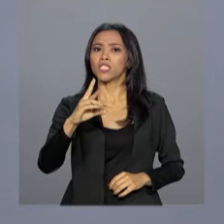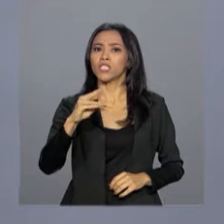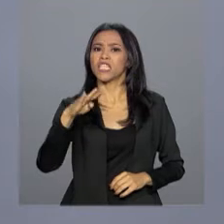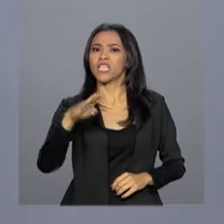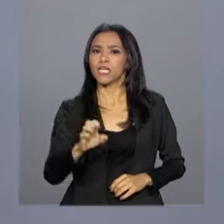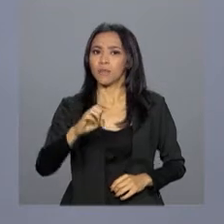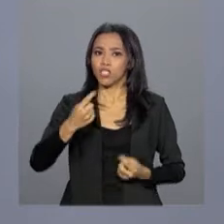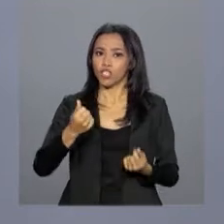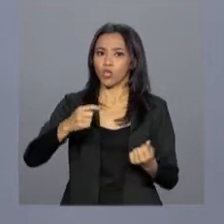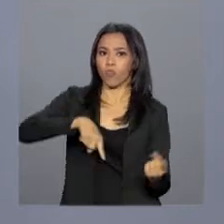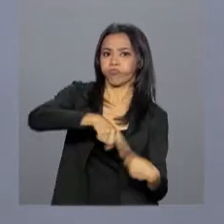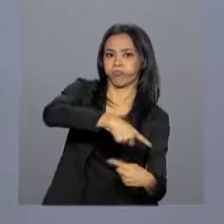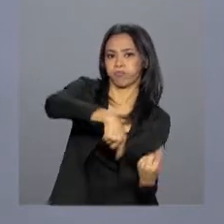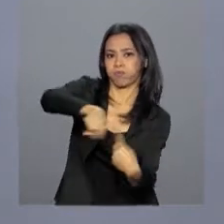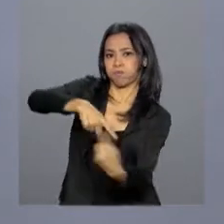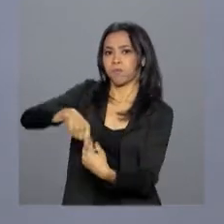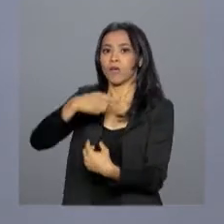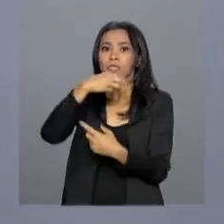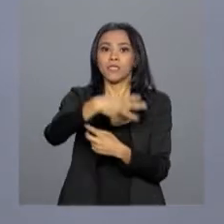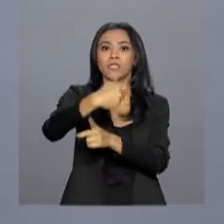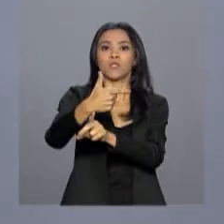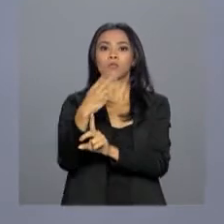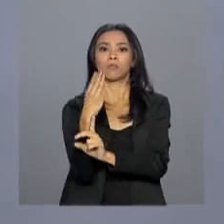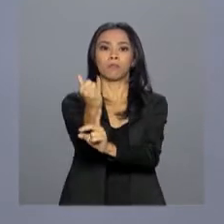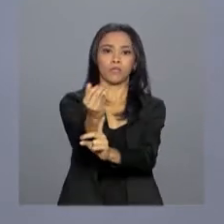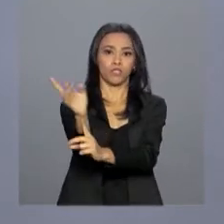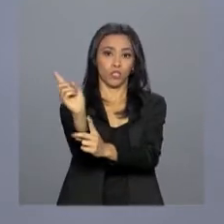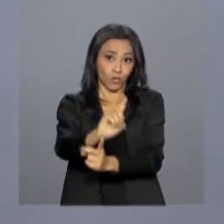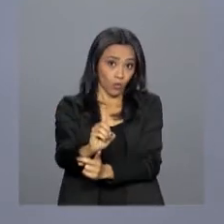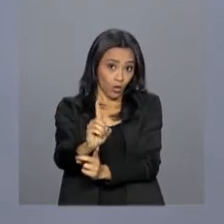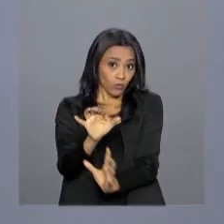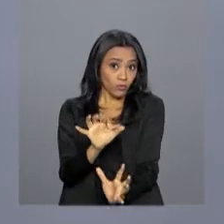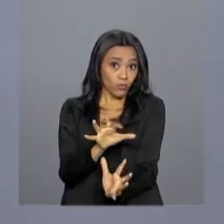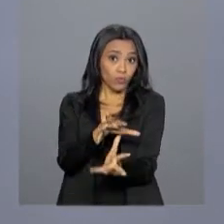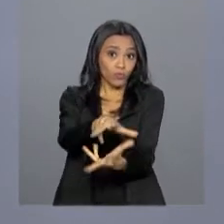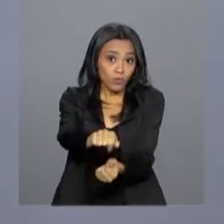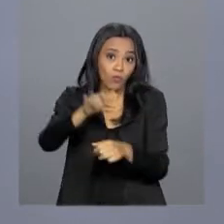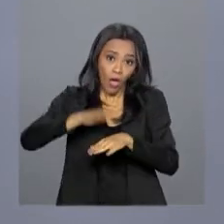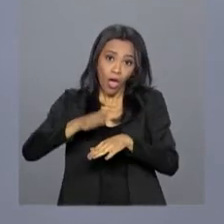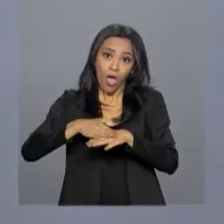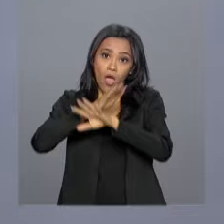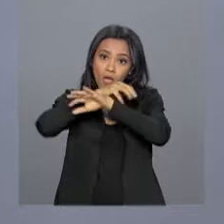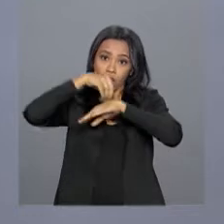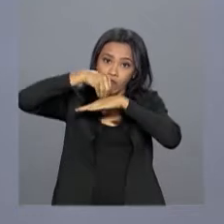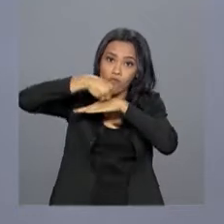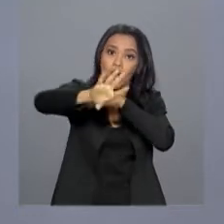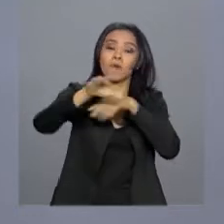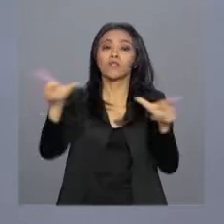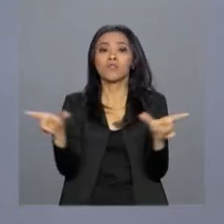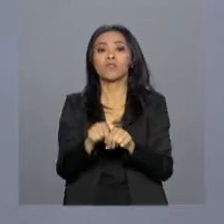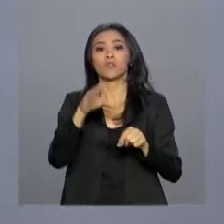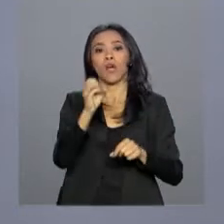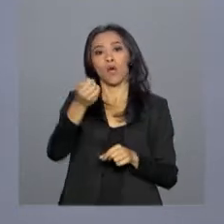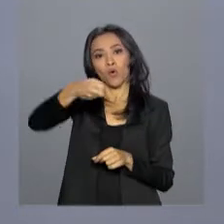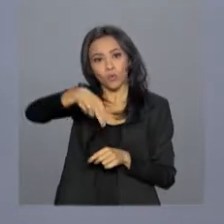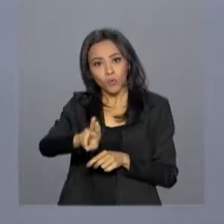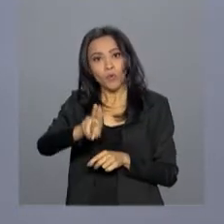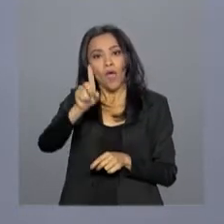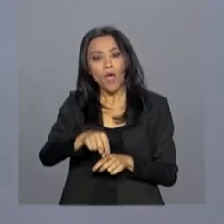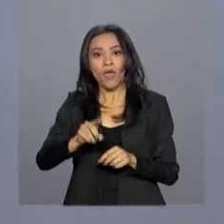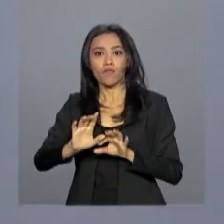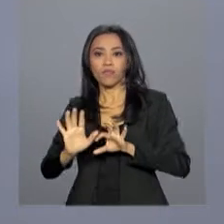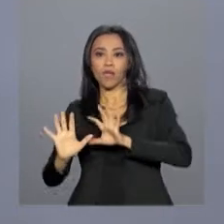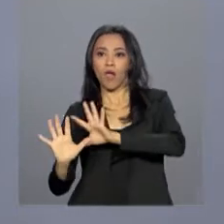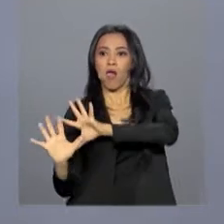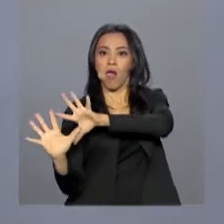ano 32 bilhões de dólares em todo o mundo segundo a organização das nações unidas o tráfico de pessoas desse valor